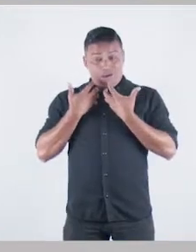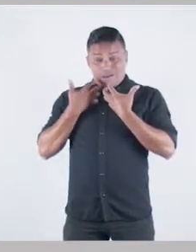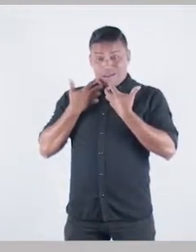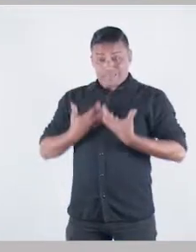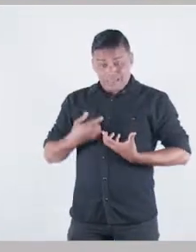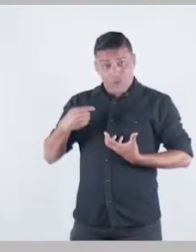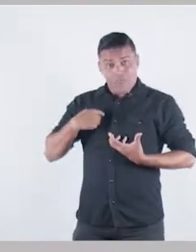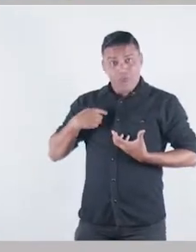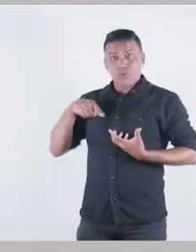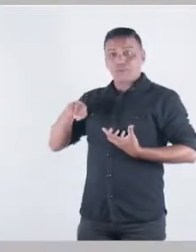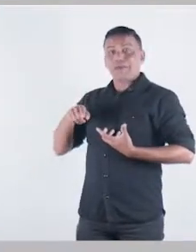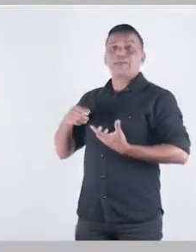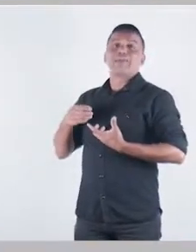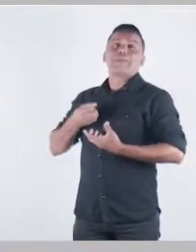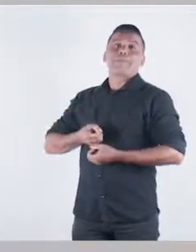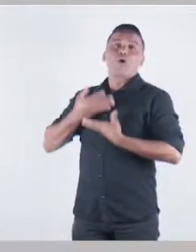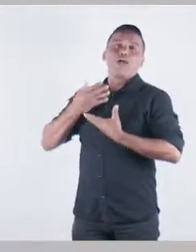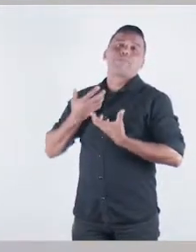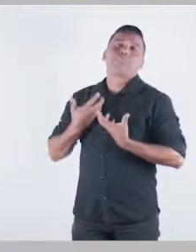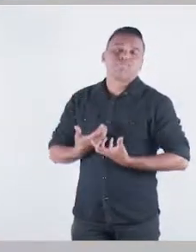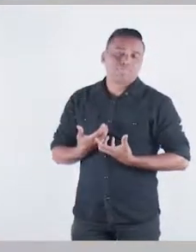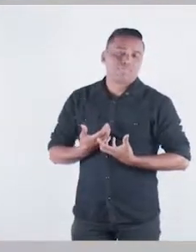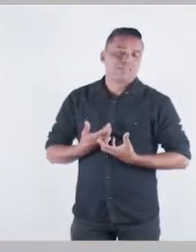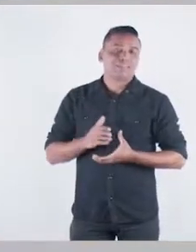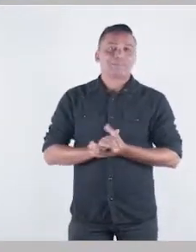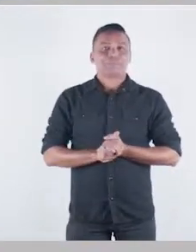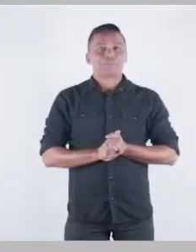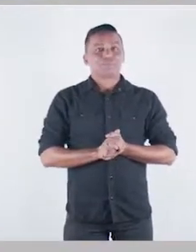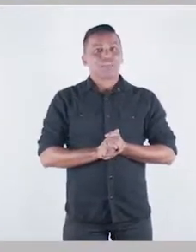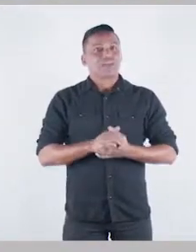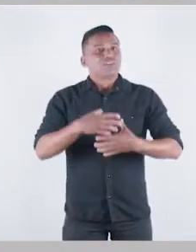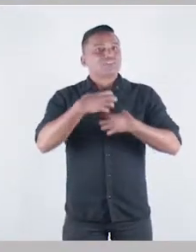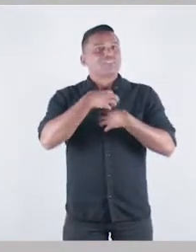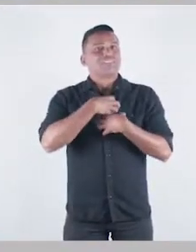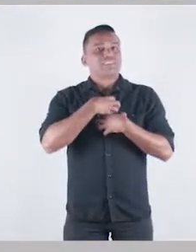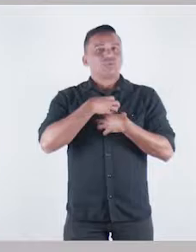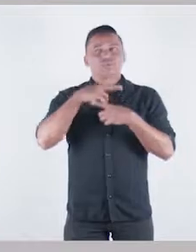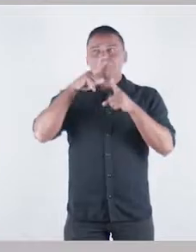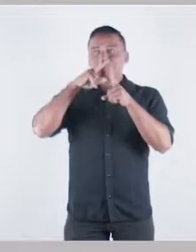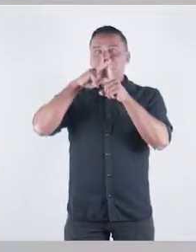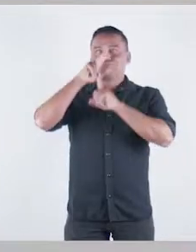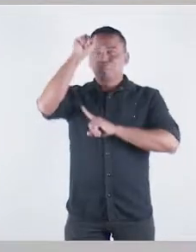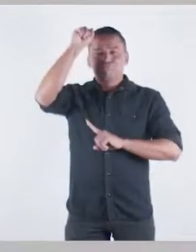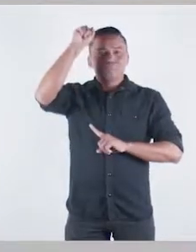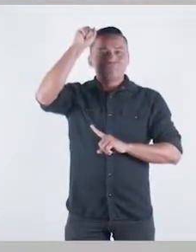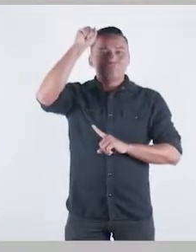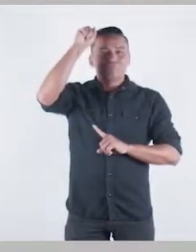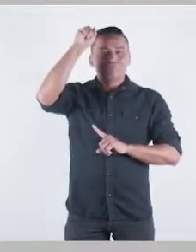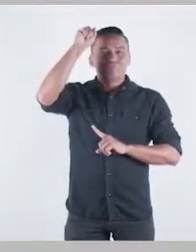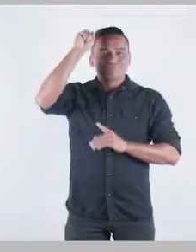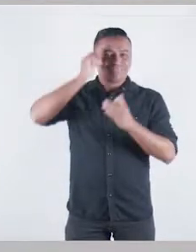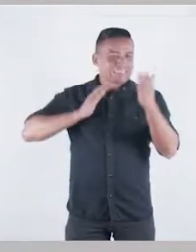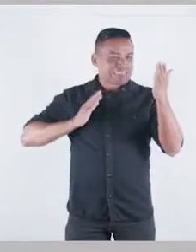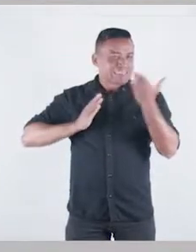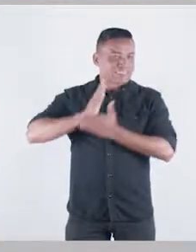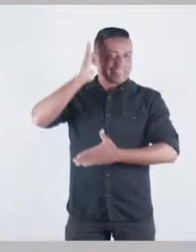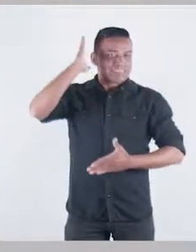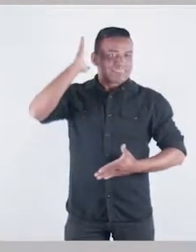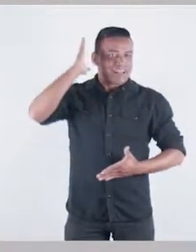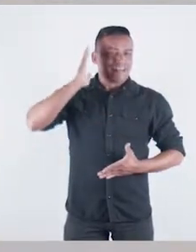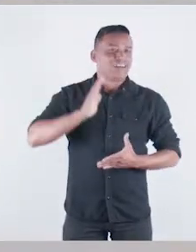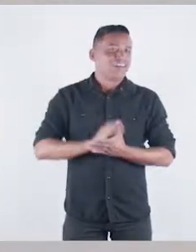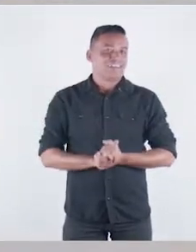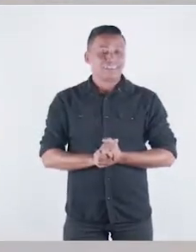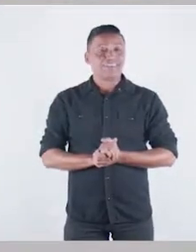de resistir e eu me sinto um vencedor, né? Esse livro